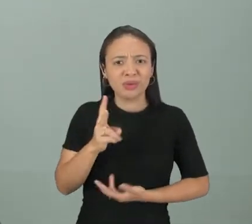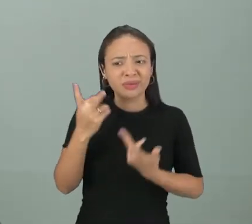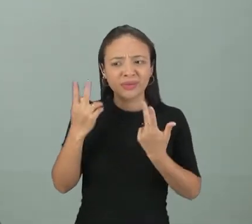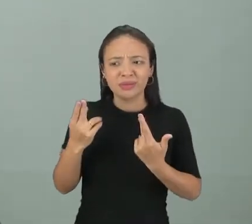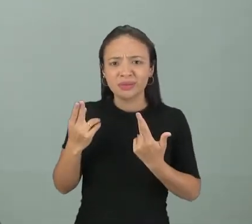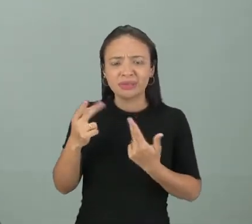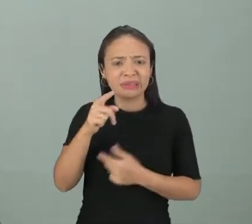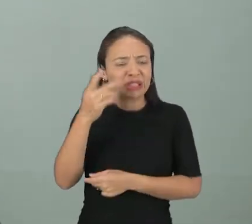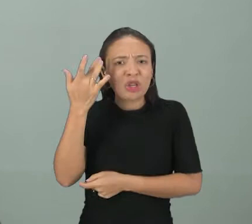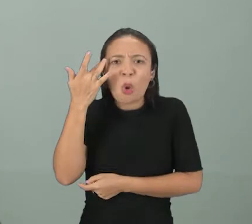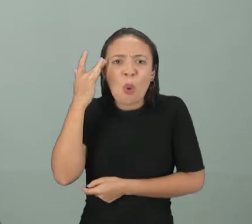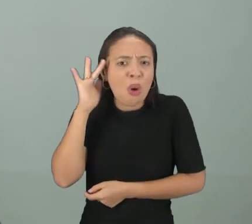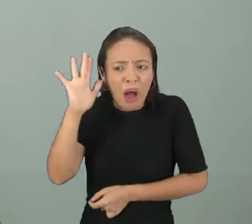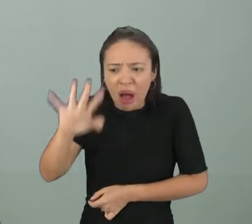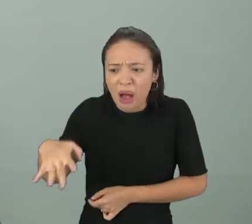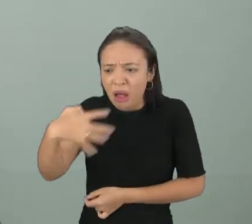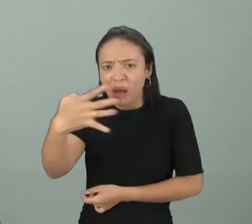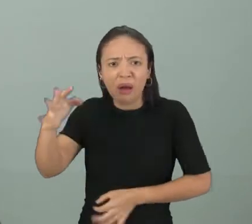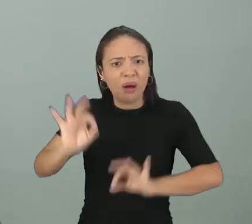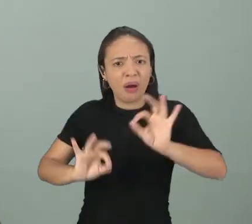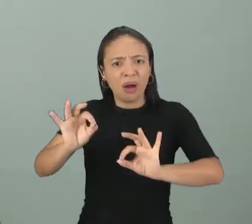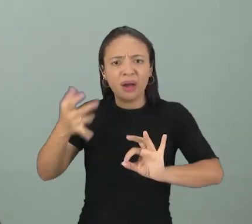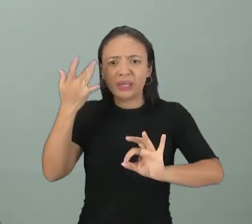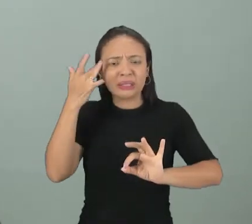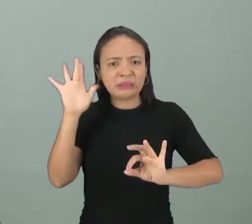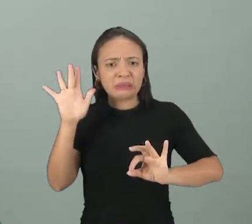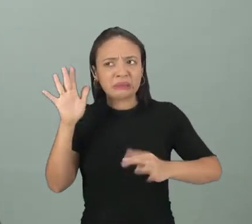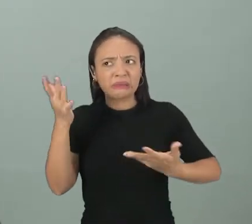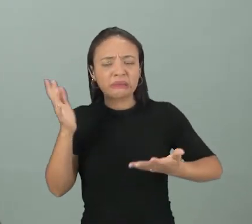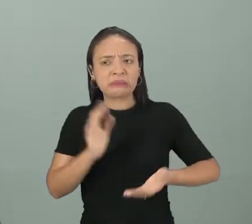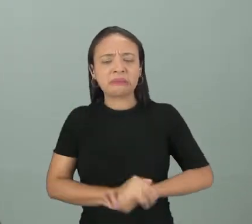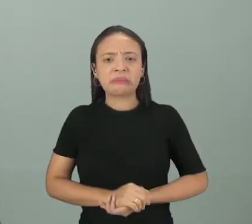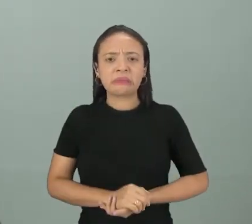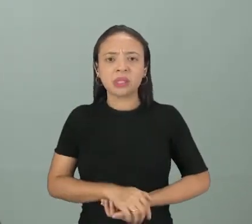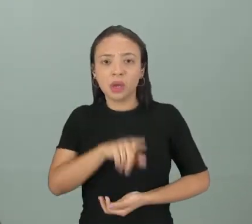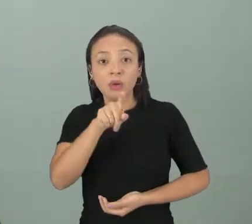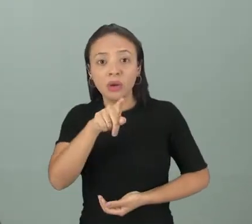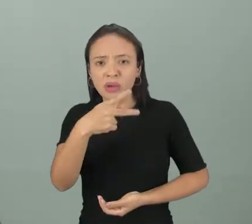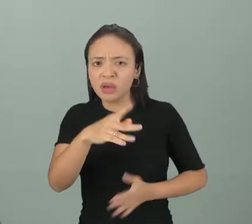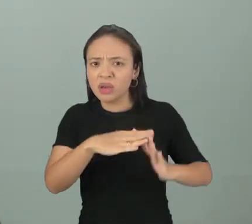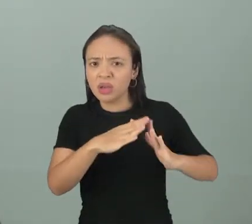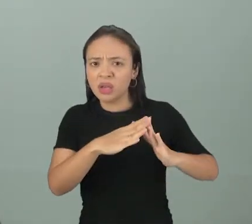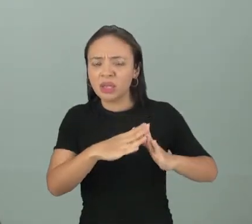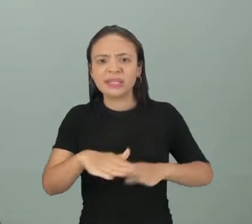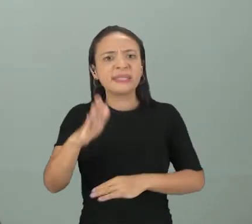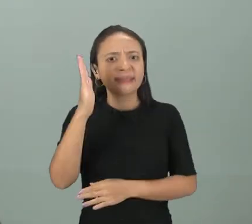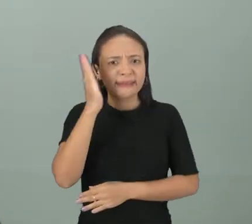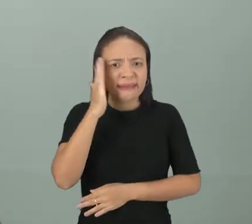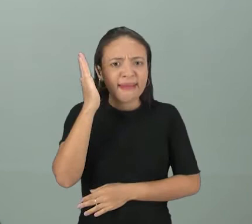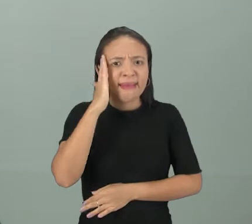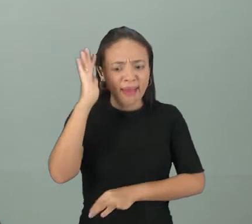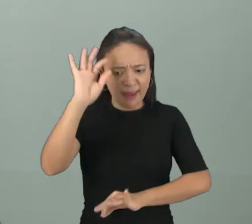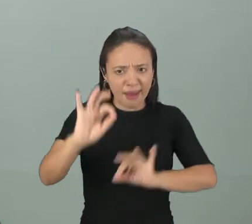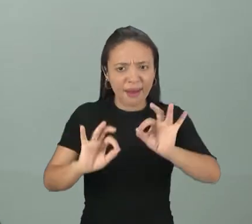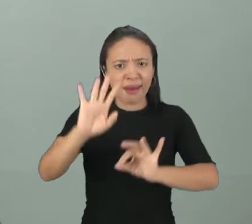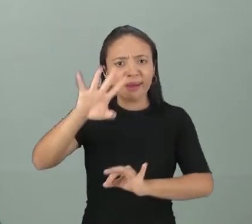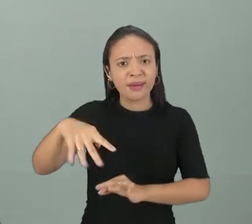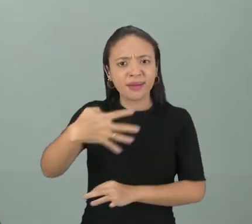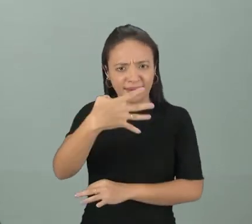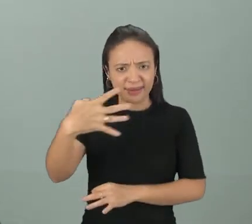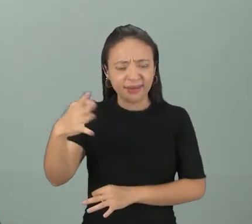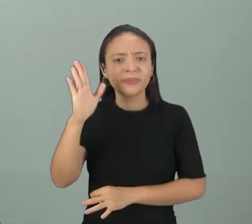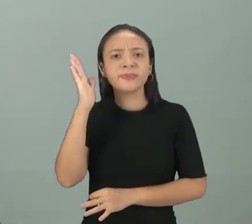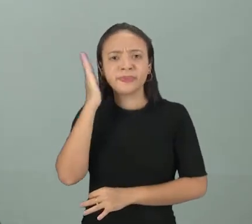será que ele não sabe fazer uma tabela 1 e você aí de casa você sabe construir uma tabela você